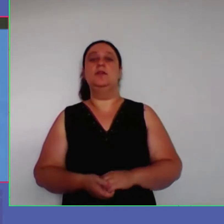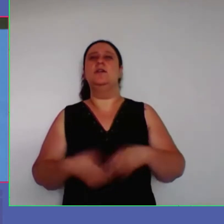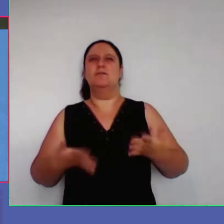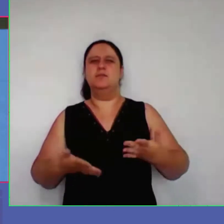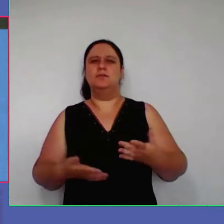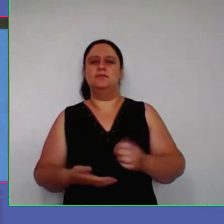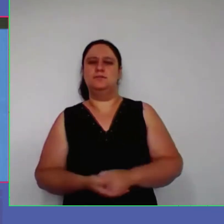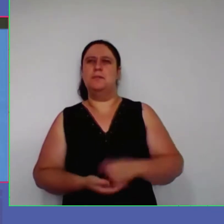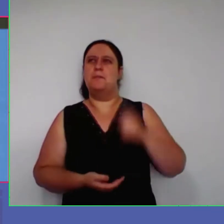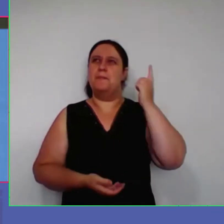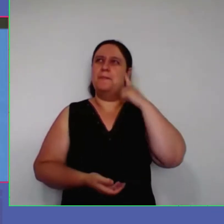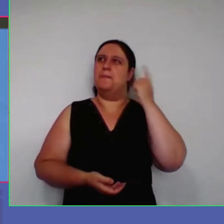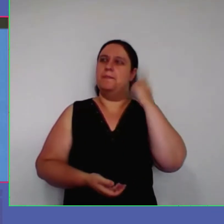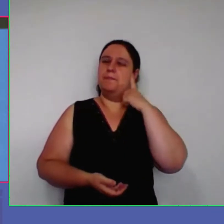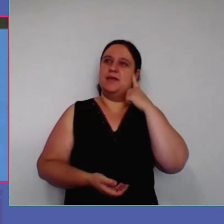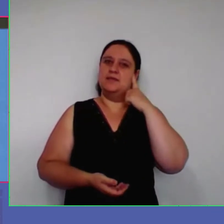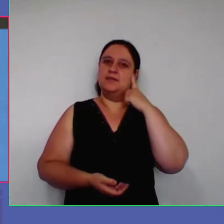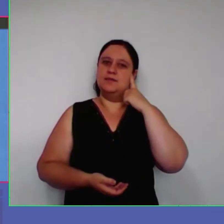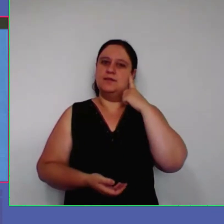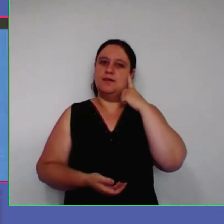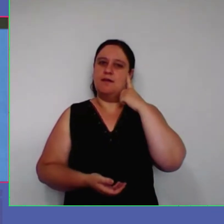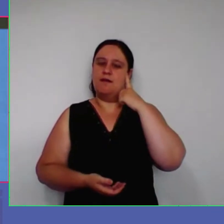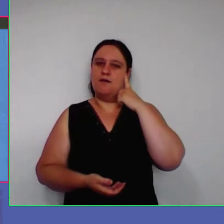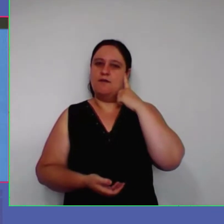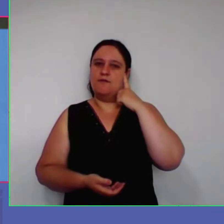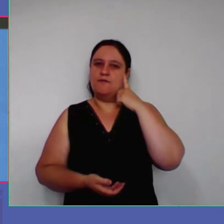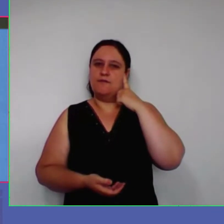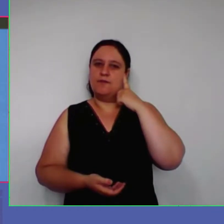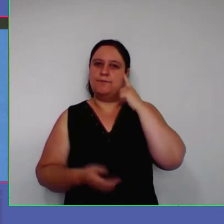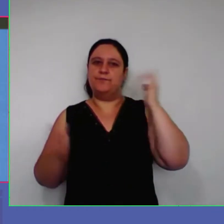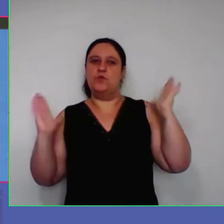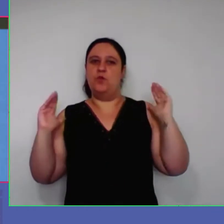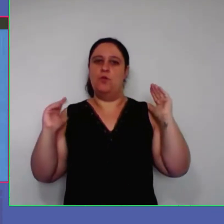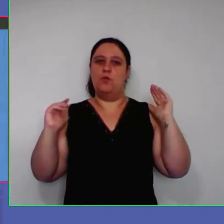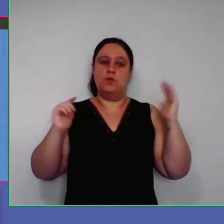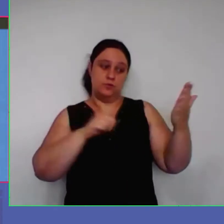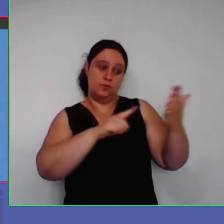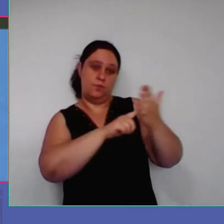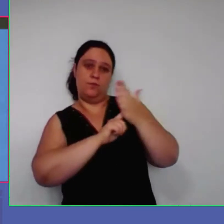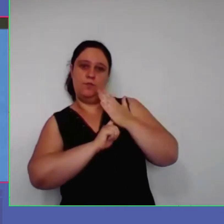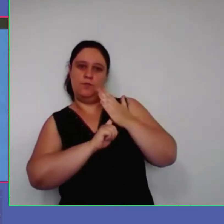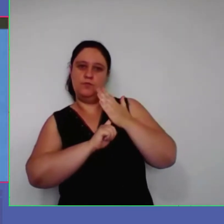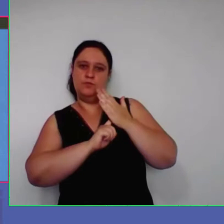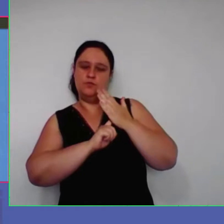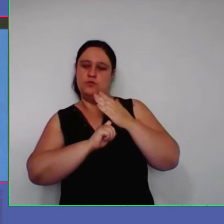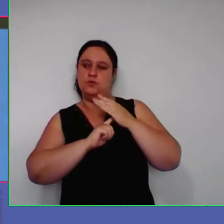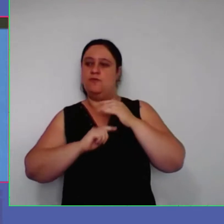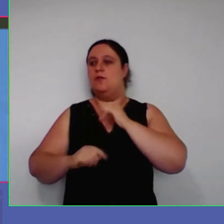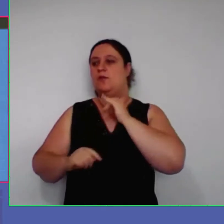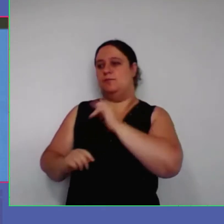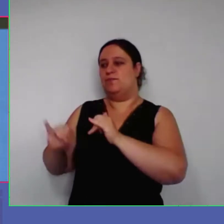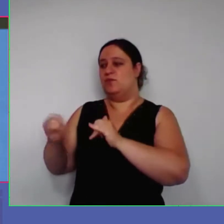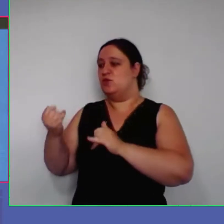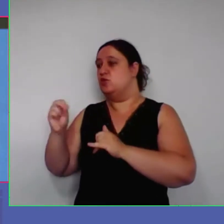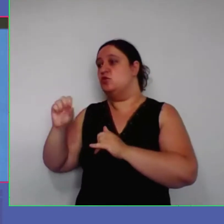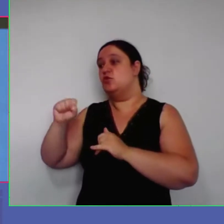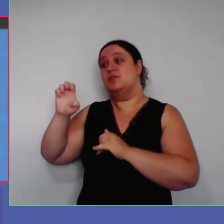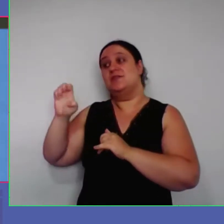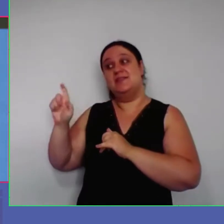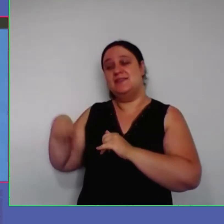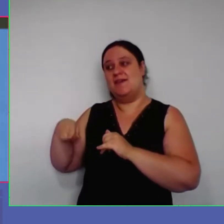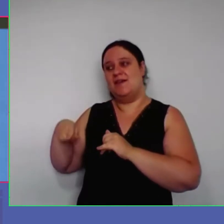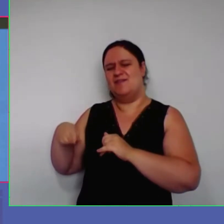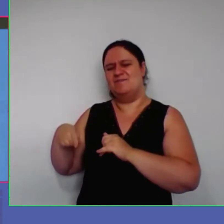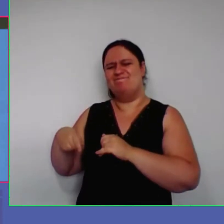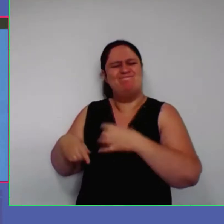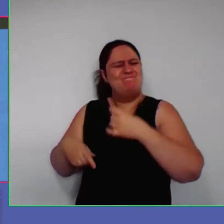apareceu em sonho um anjo do Senhor, dizendo: José, filho de Davi, não temas receber